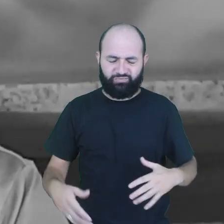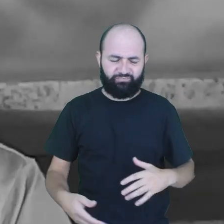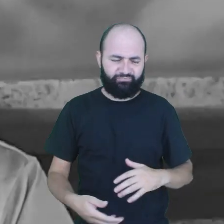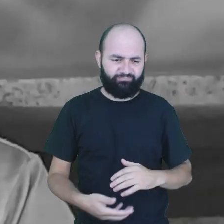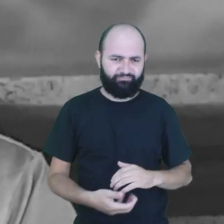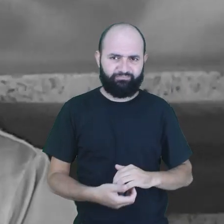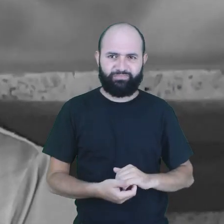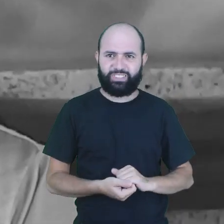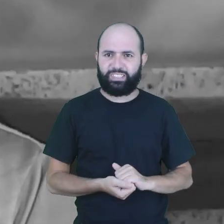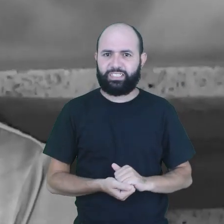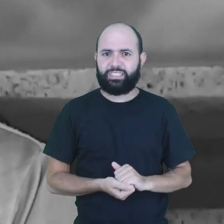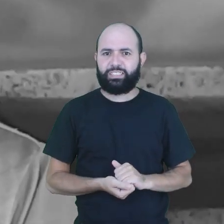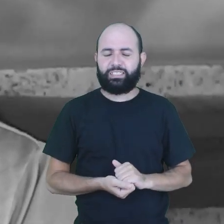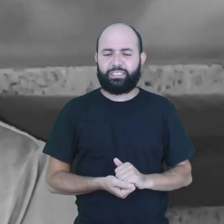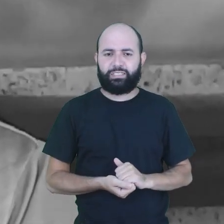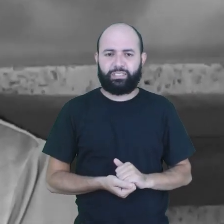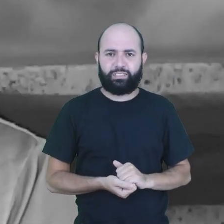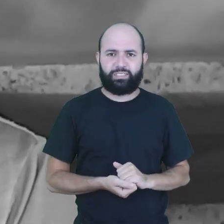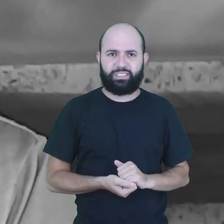verdade.